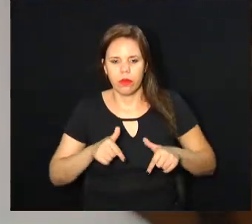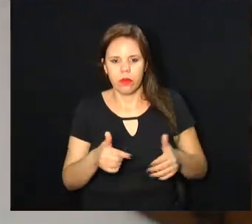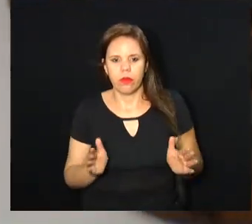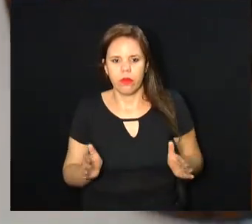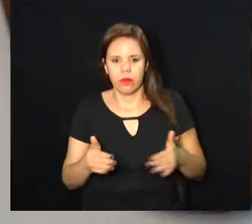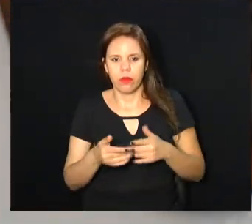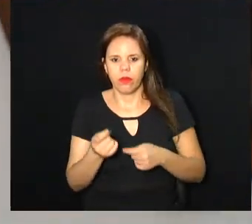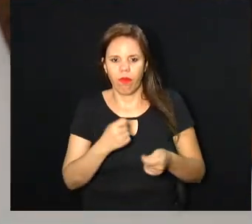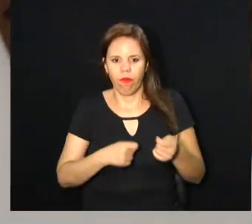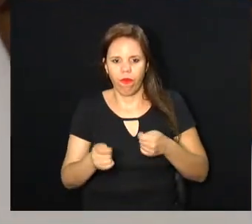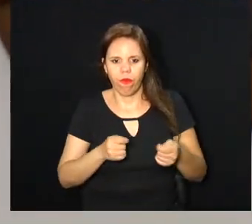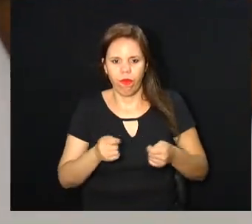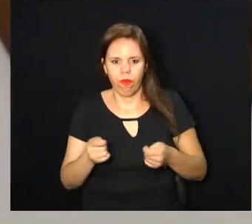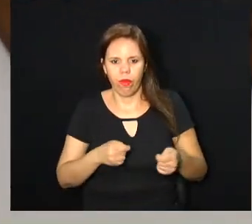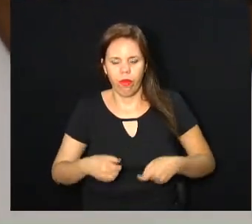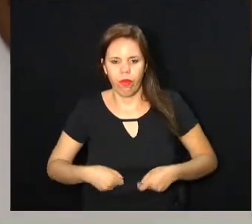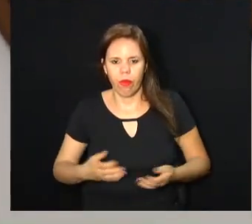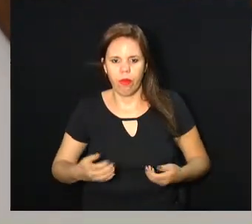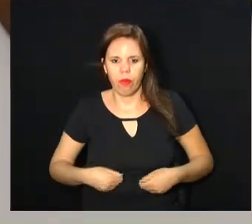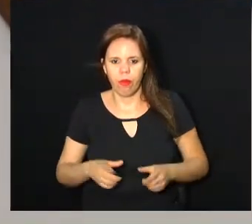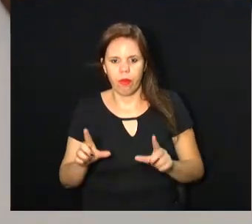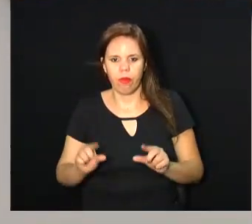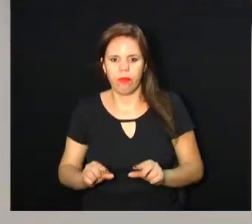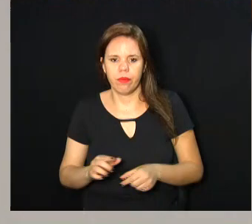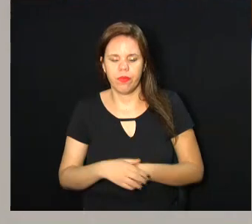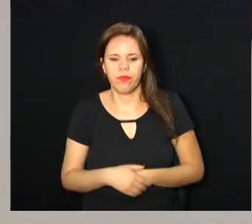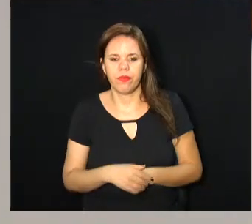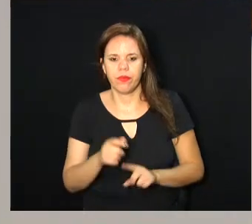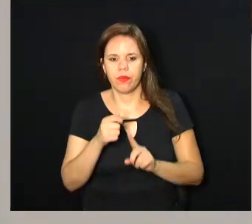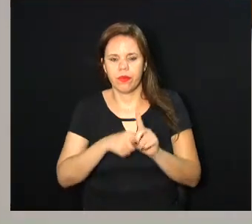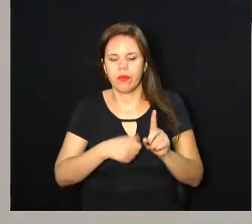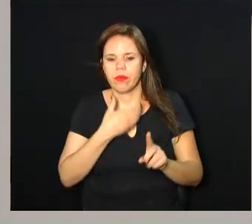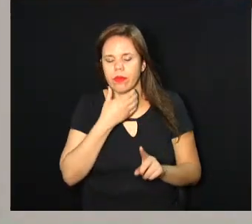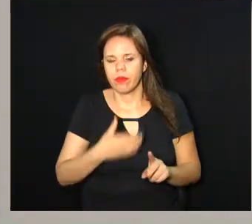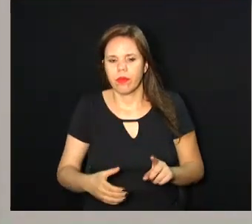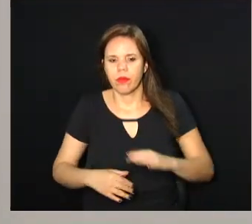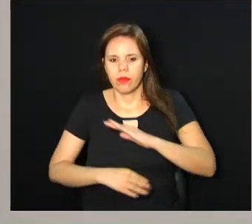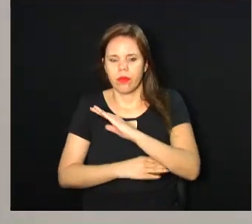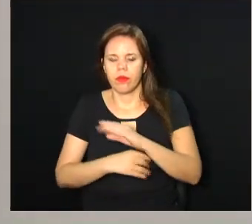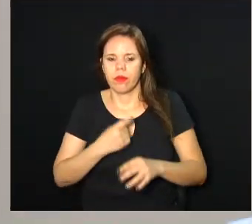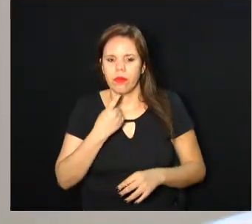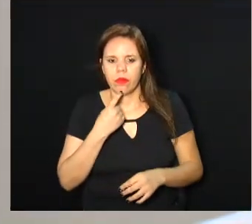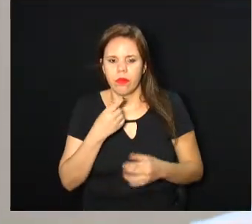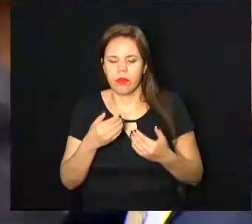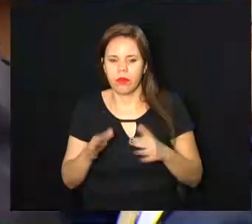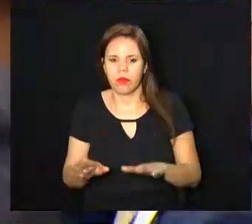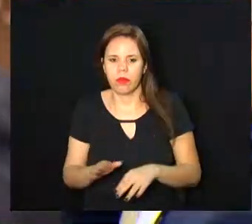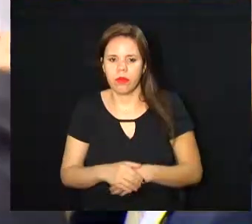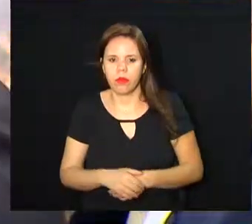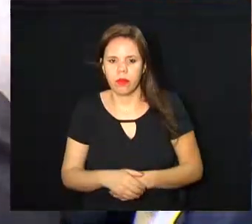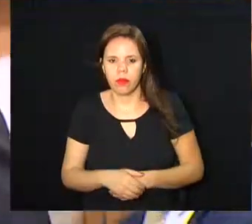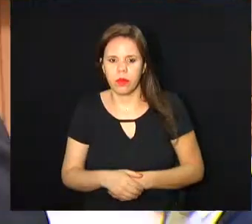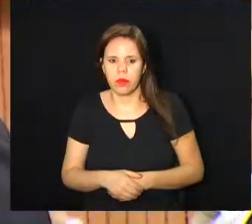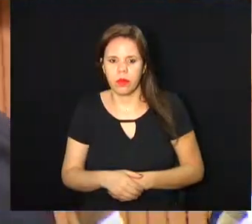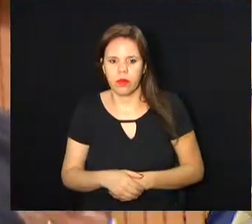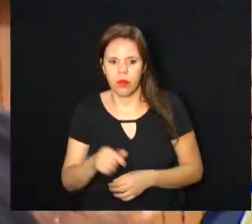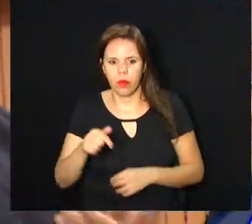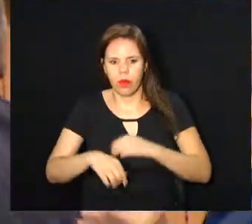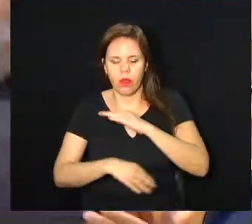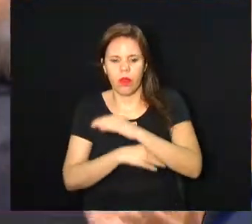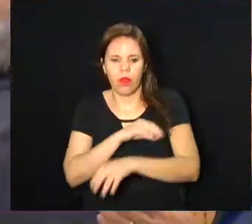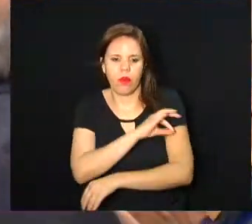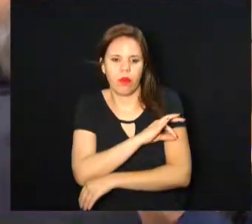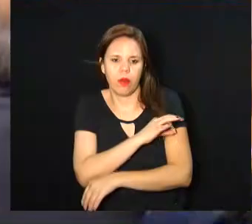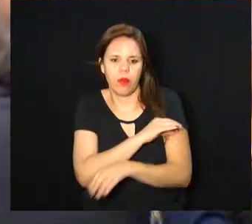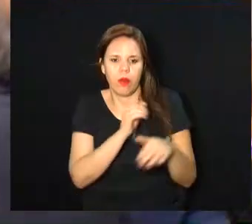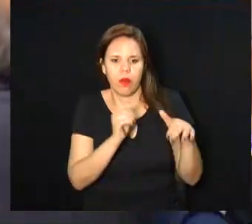na economia, os gastos caíram. Em dezembro, a Câmara de Campinas disponibilizou aos cofres do município